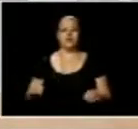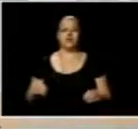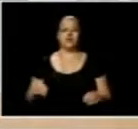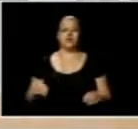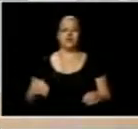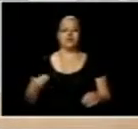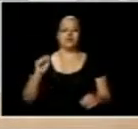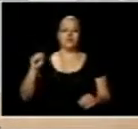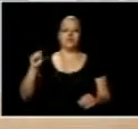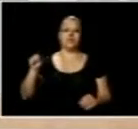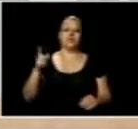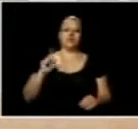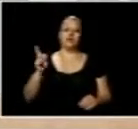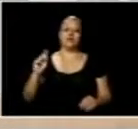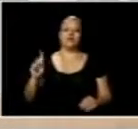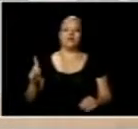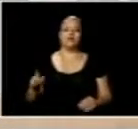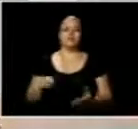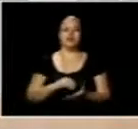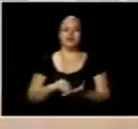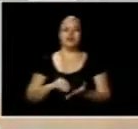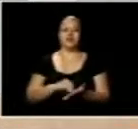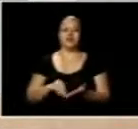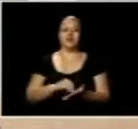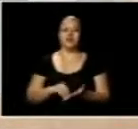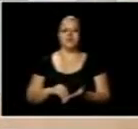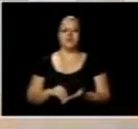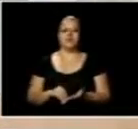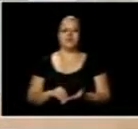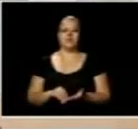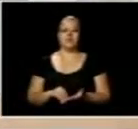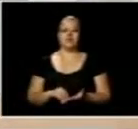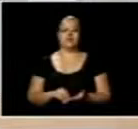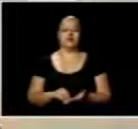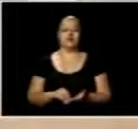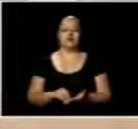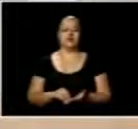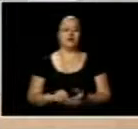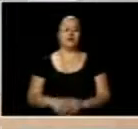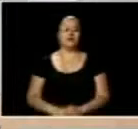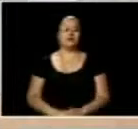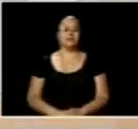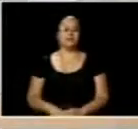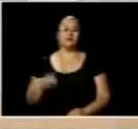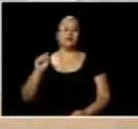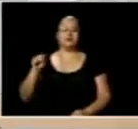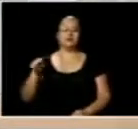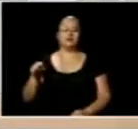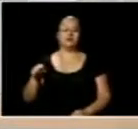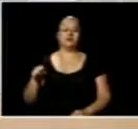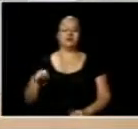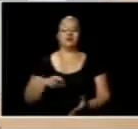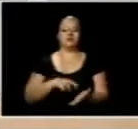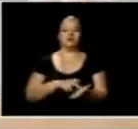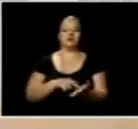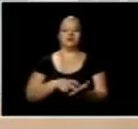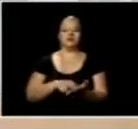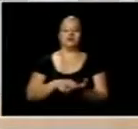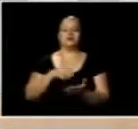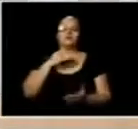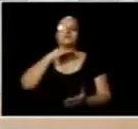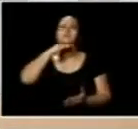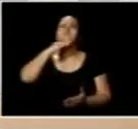você está com a mão limpa. E não tem coisa melhor na vida da gente que andar de cabeça erguida. Hoje eu vi